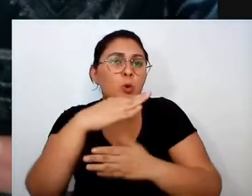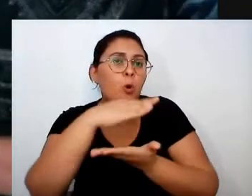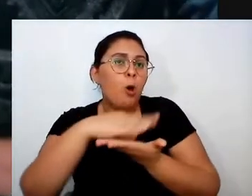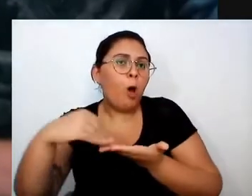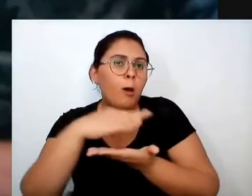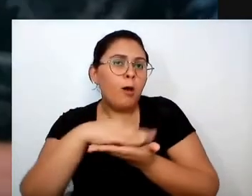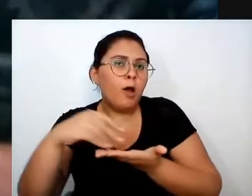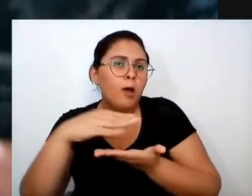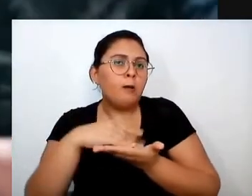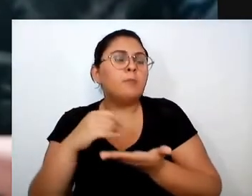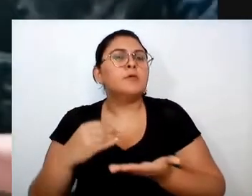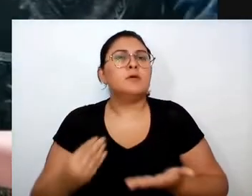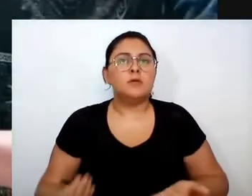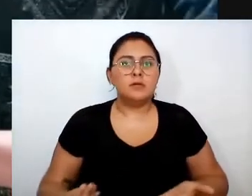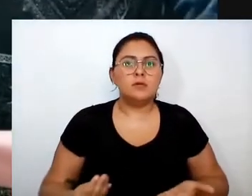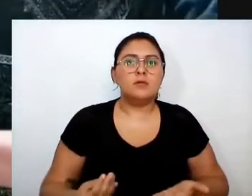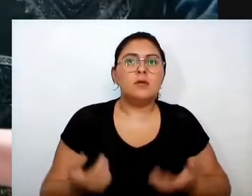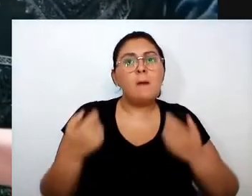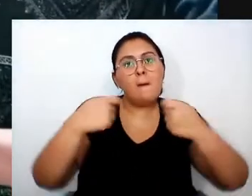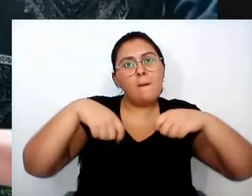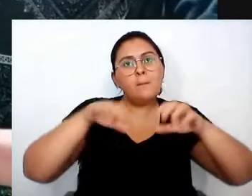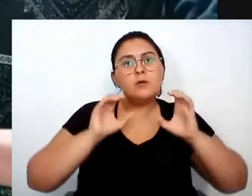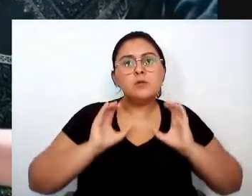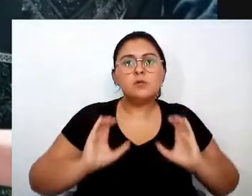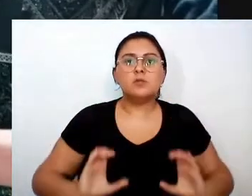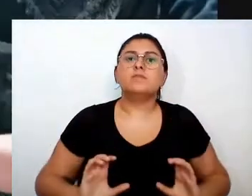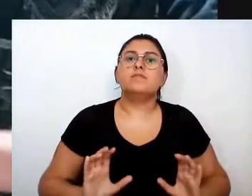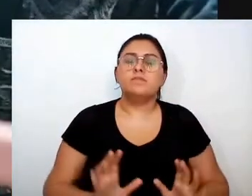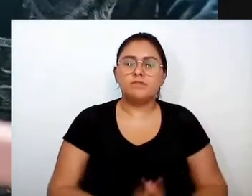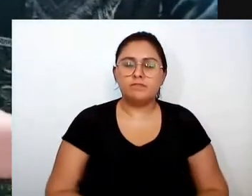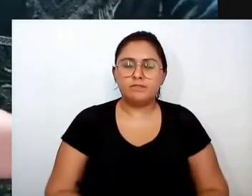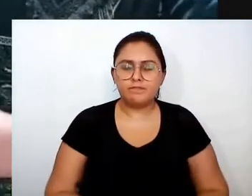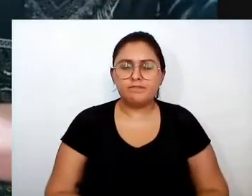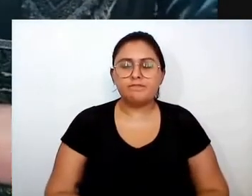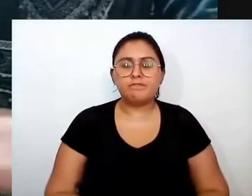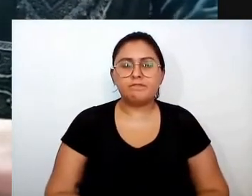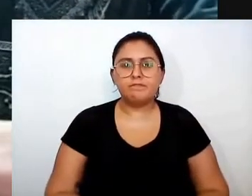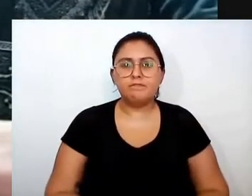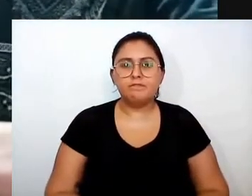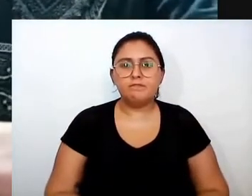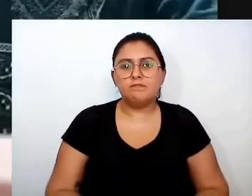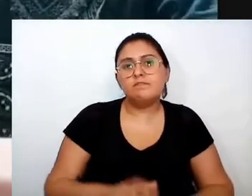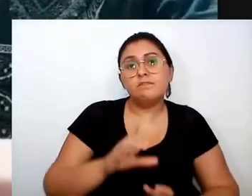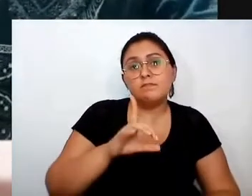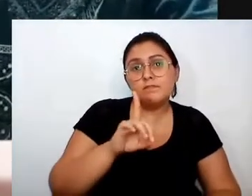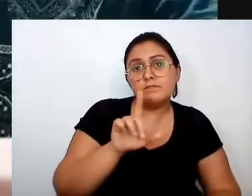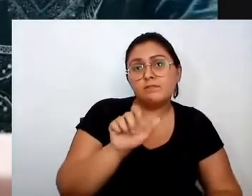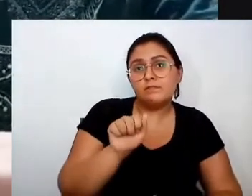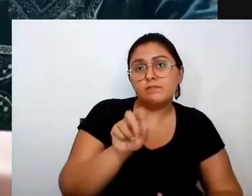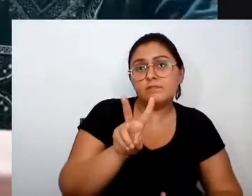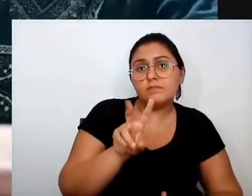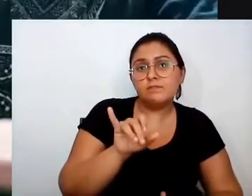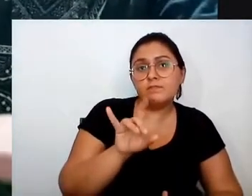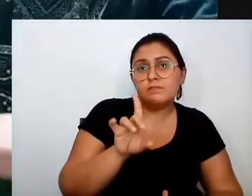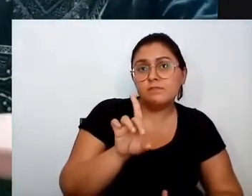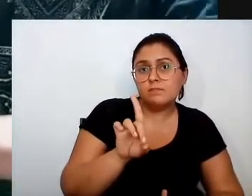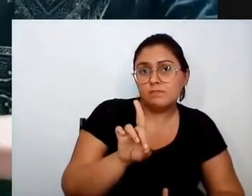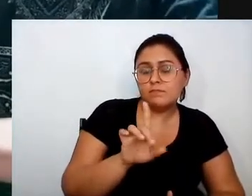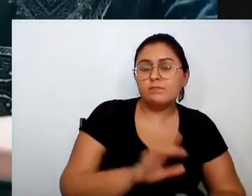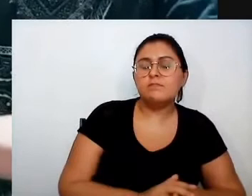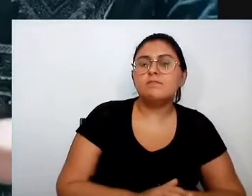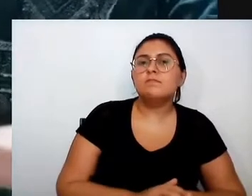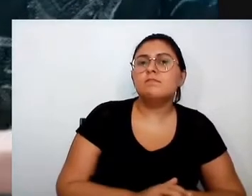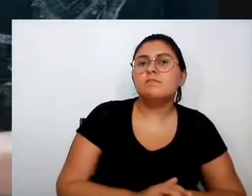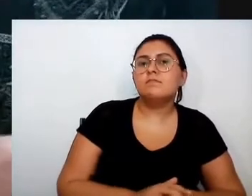aí de principais conquistas nesse processo, né? Dificuldades que foram superadas, de repente, aí, de quando você entrou no